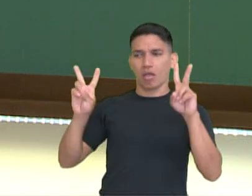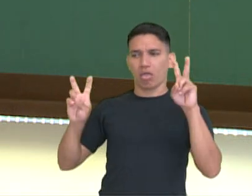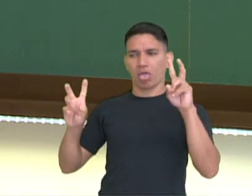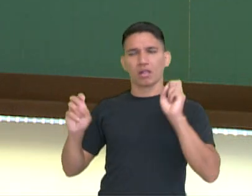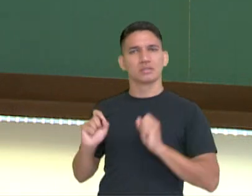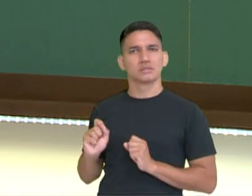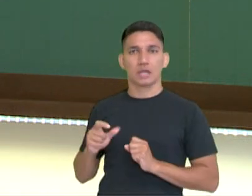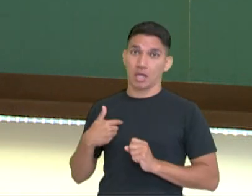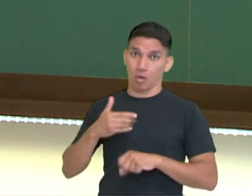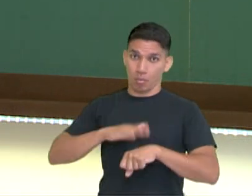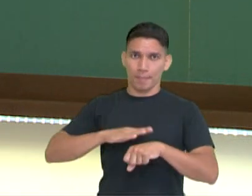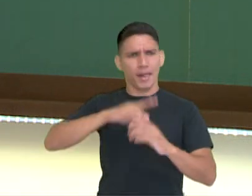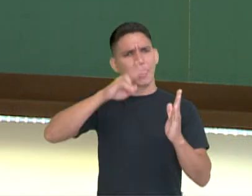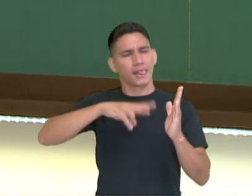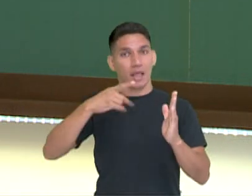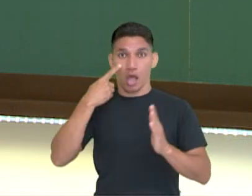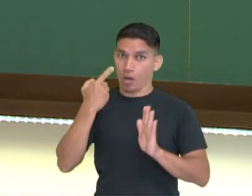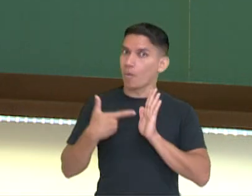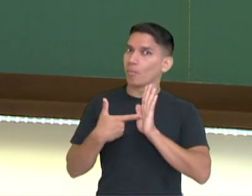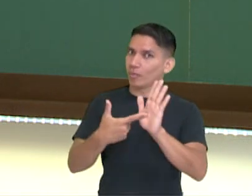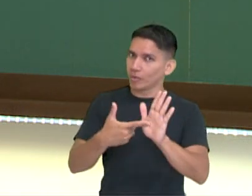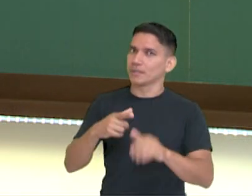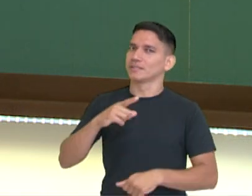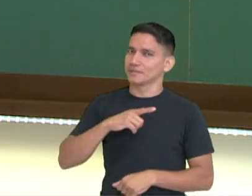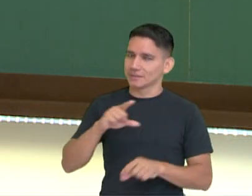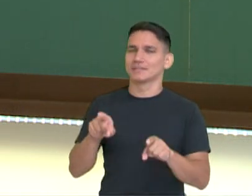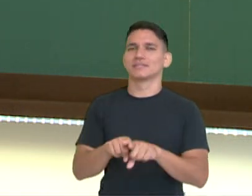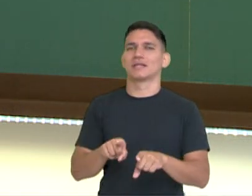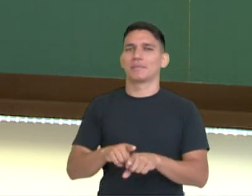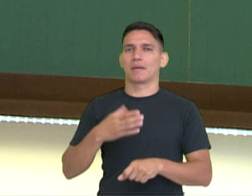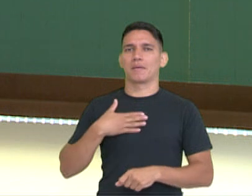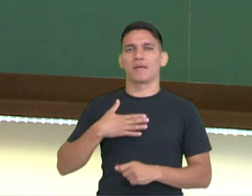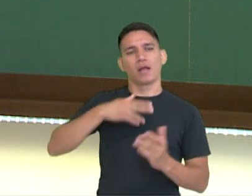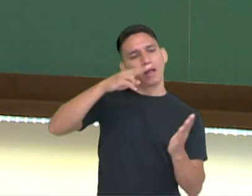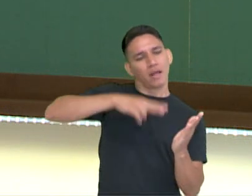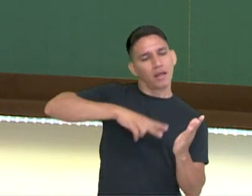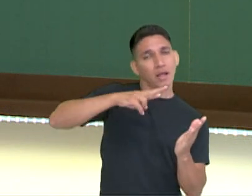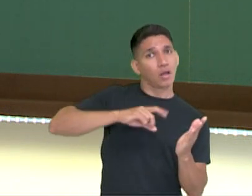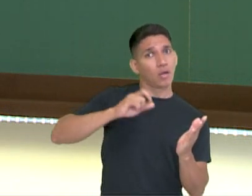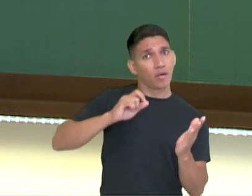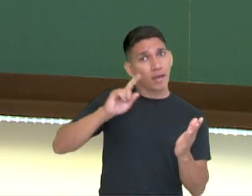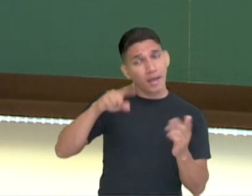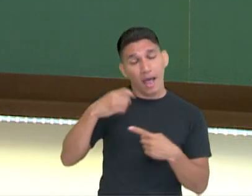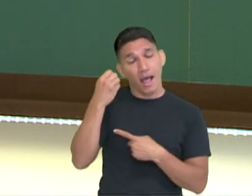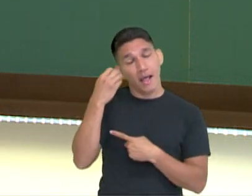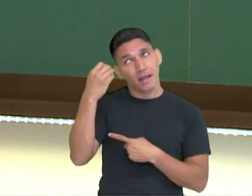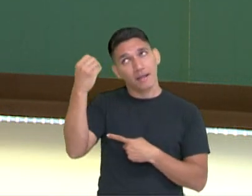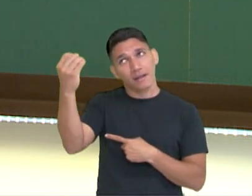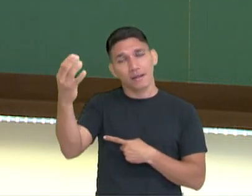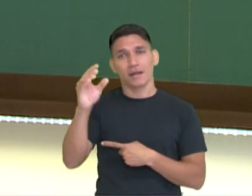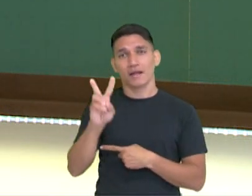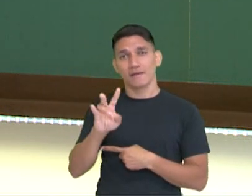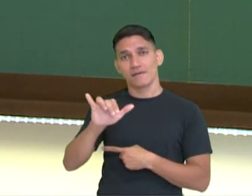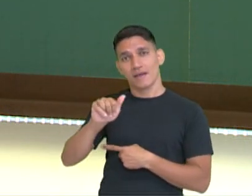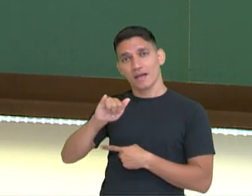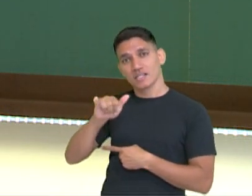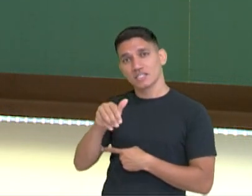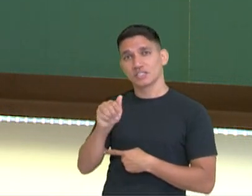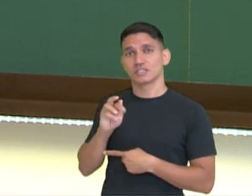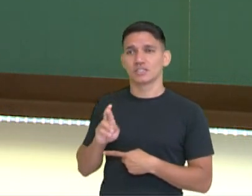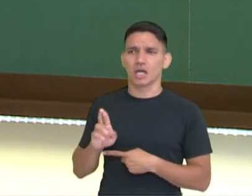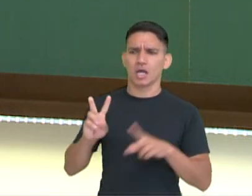essa parte, eu sinalizei para vocês também na minha leitura que era viajar, que viajar estava